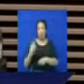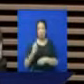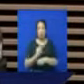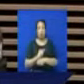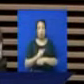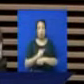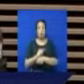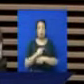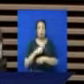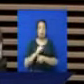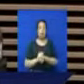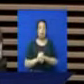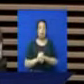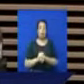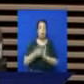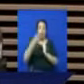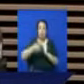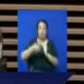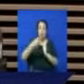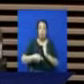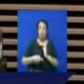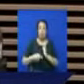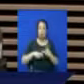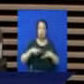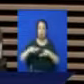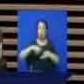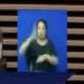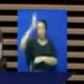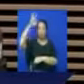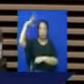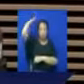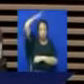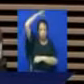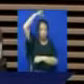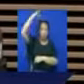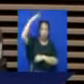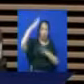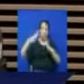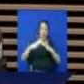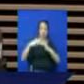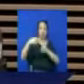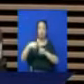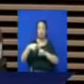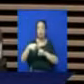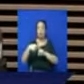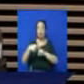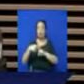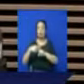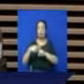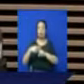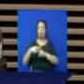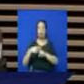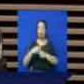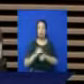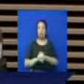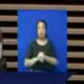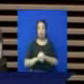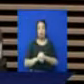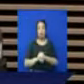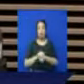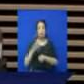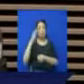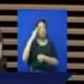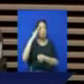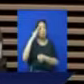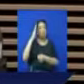Espírito Santo de Deus. Mas também essa igreja é santa. A palavra santa para nós evangélicos tem uma interpretação um pouquinho diferente.